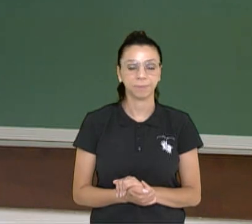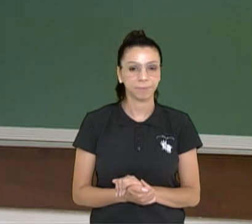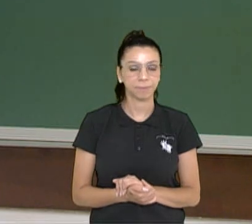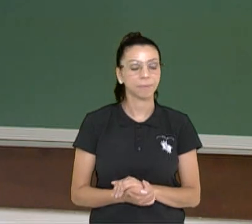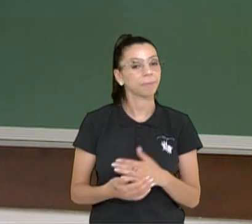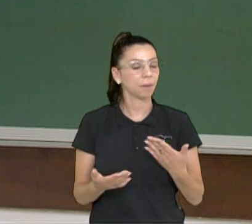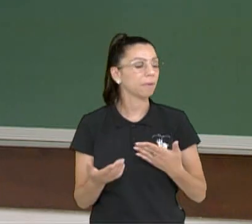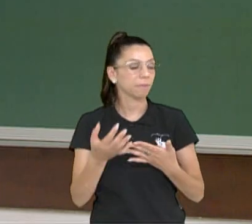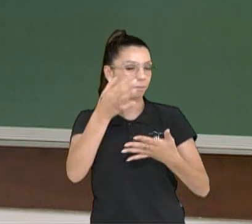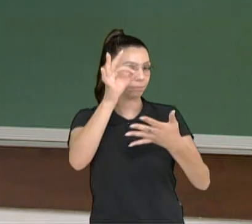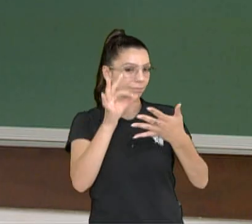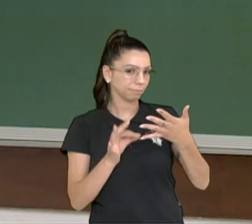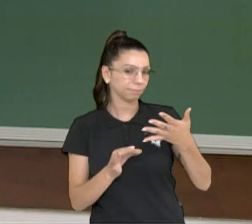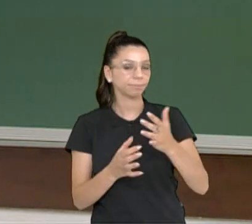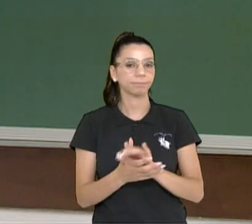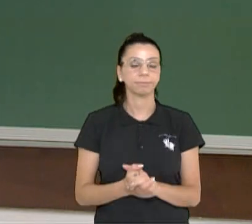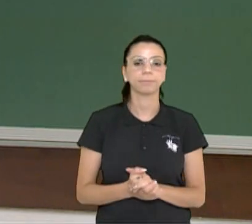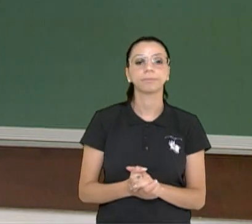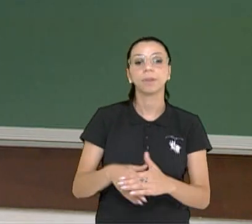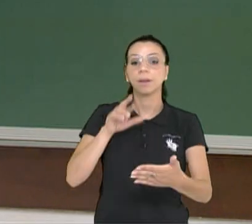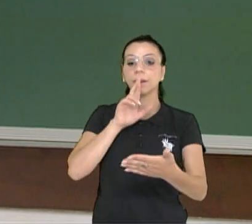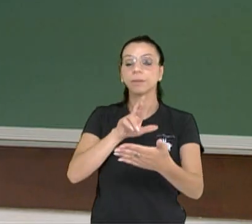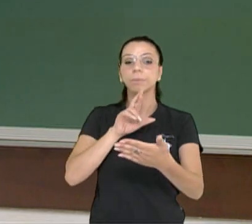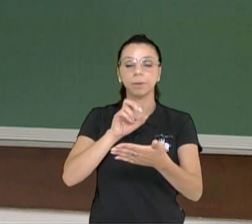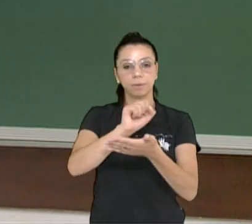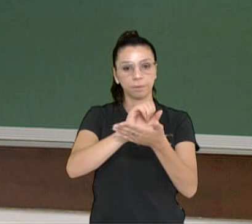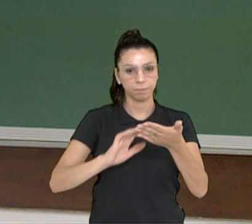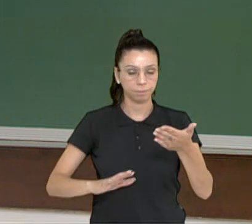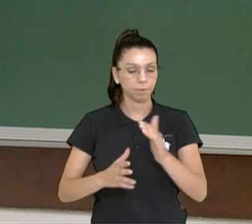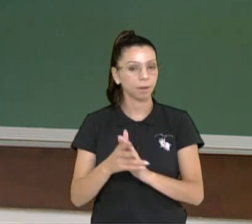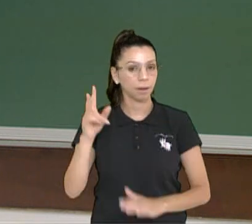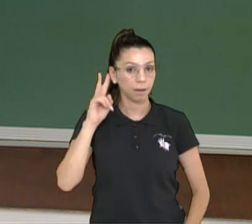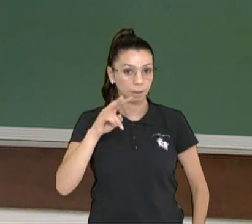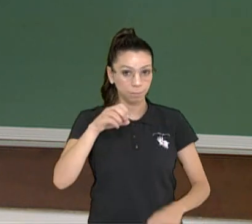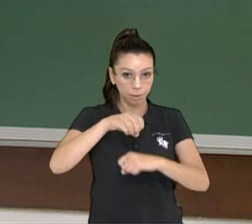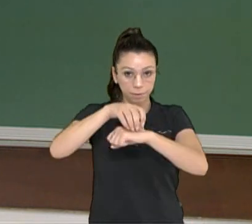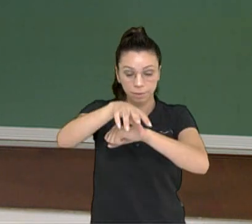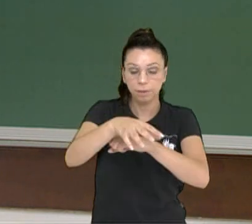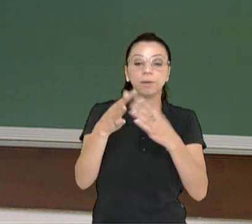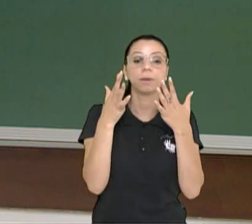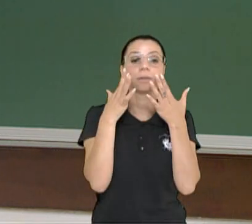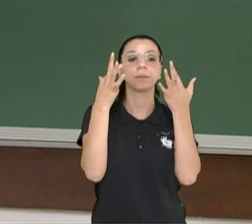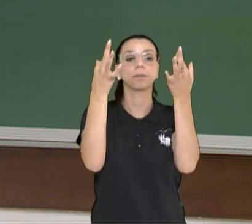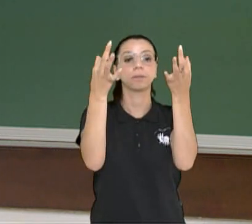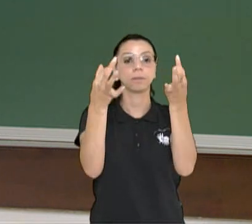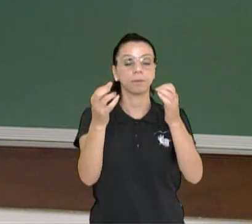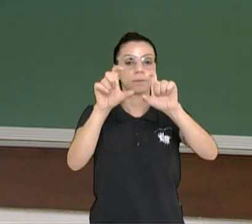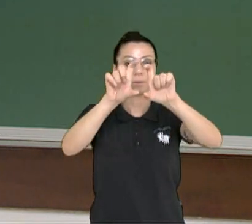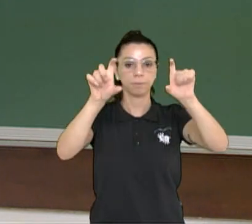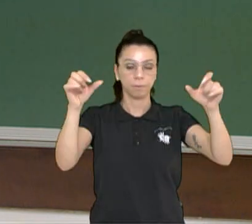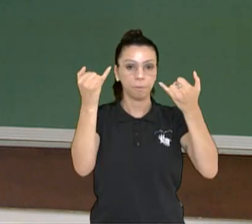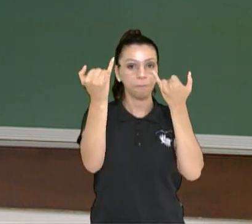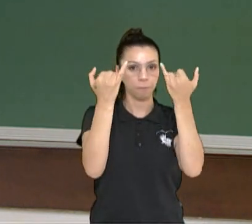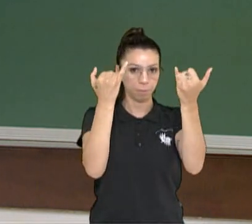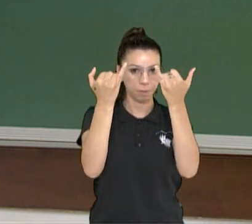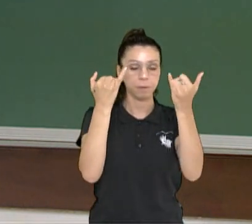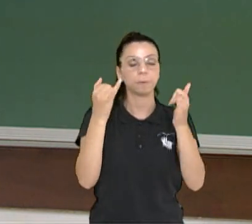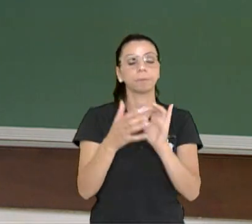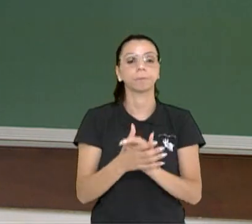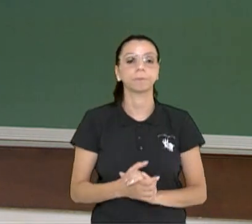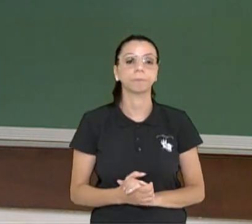Então, vamos lá, gente, verificar a resolução desse exercício. Lembra que eu deixei a dica para vocês prestarem bastante atenção no enunciado? Então, bora